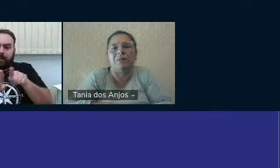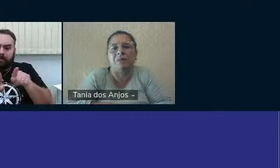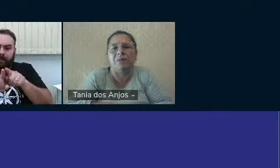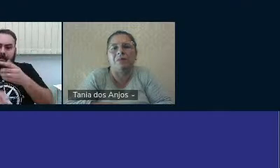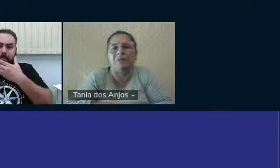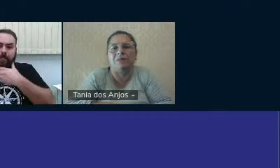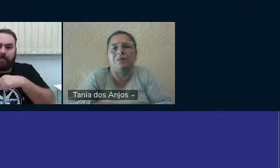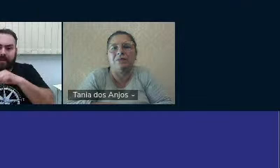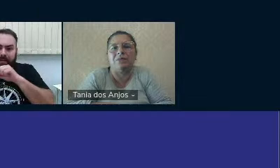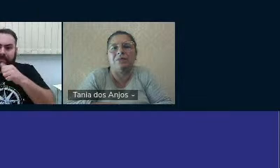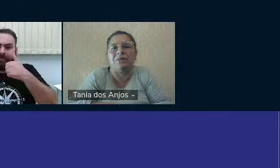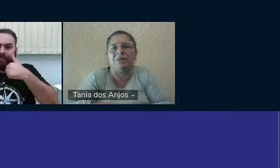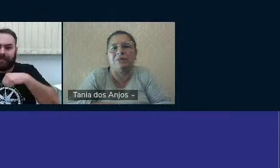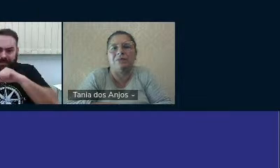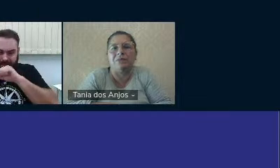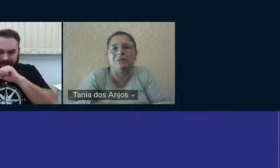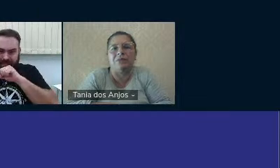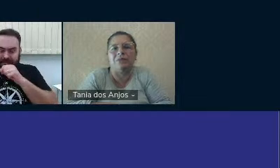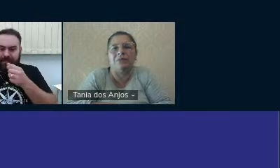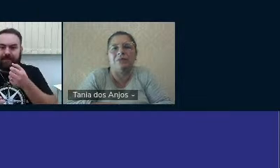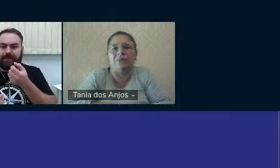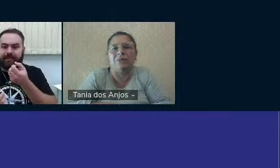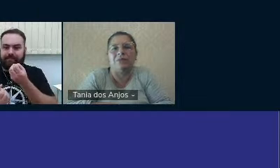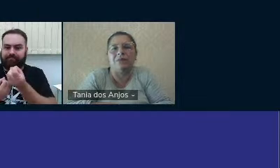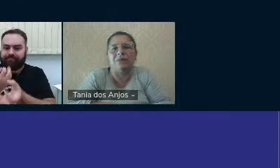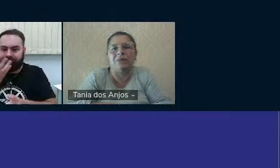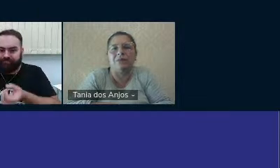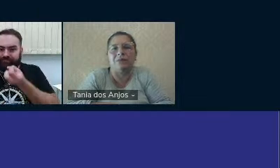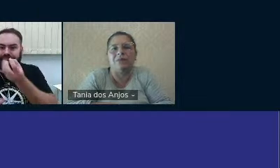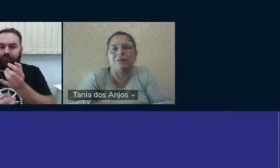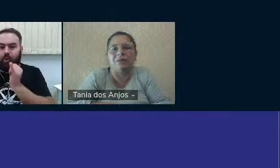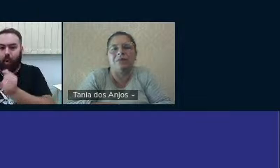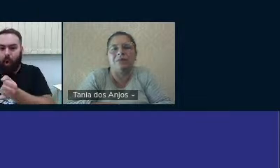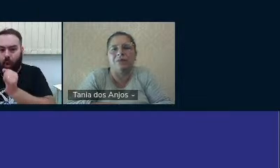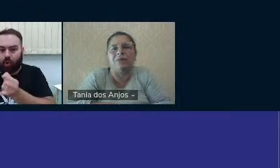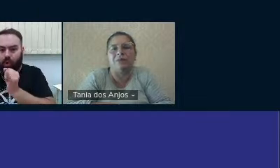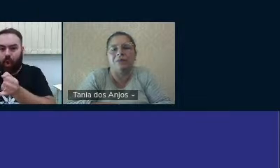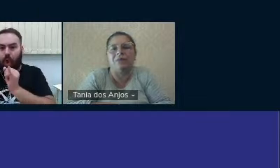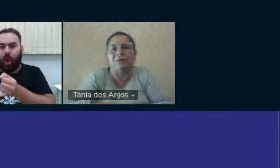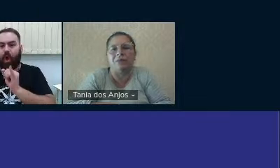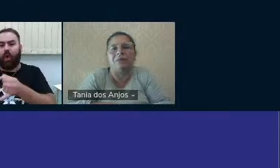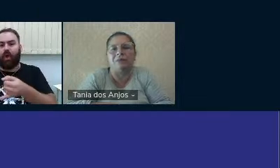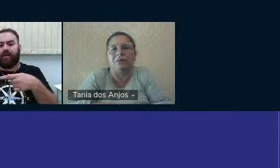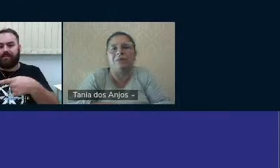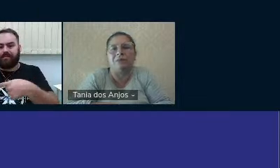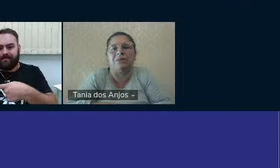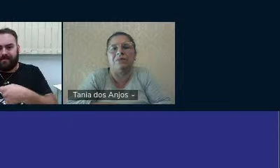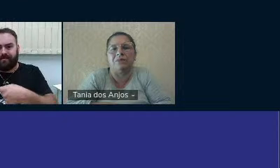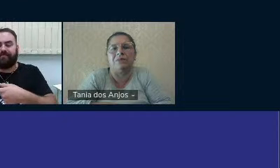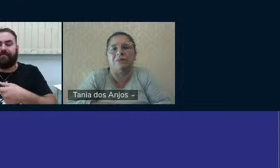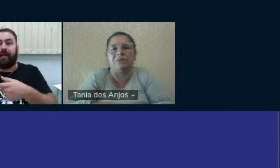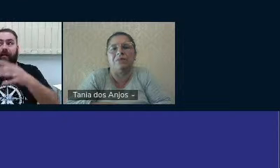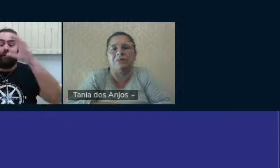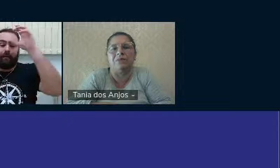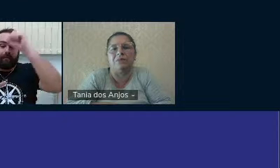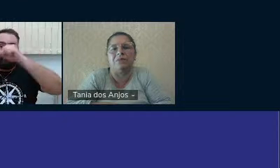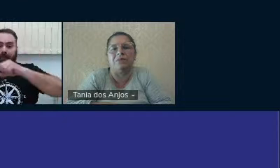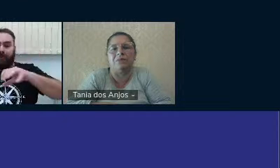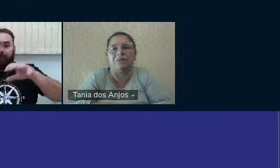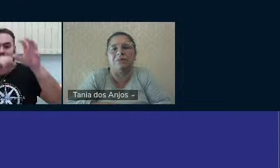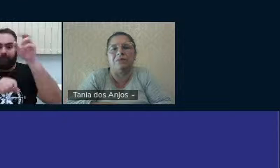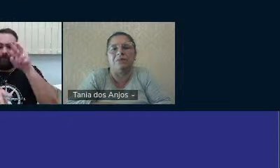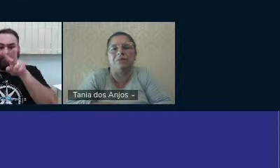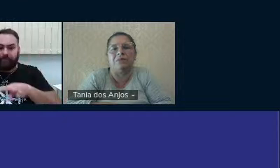Tem que haver um incentivo antes, né? O professor também tem que trabalhar antes, o pai e a mãe também tem que dar esse incentivo, contação de histórias